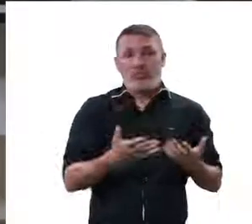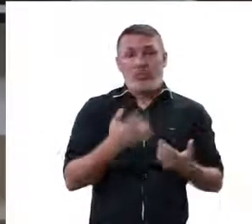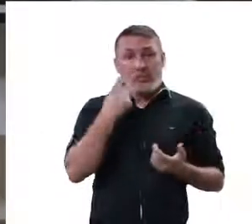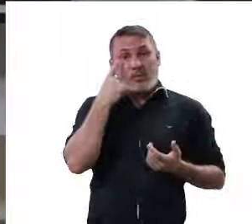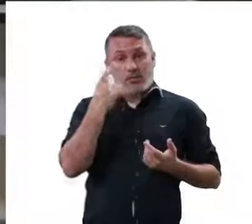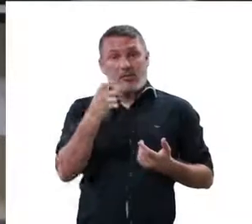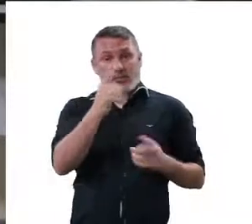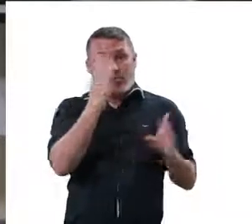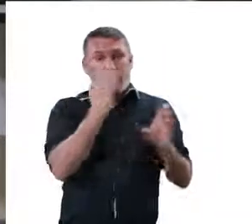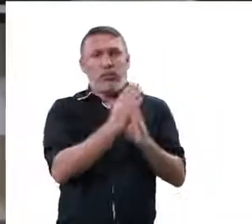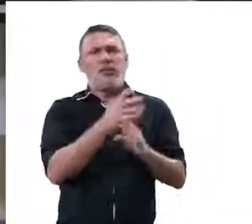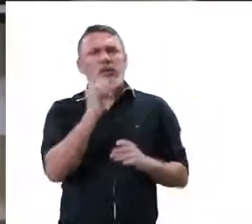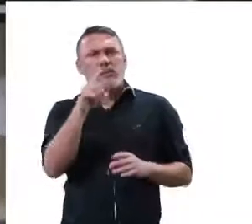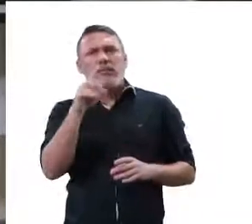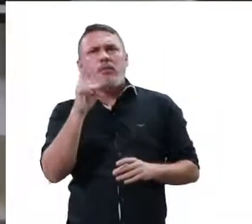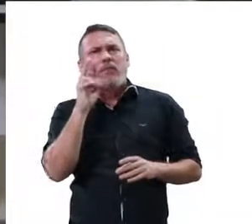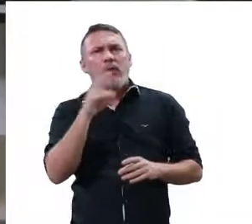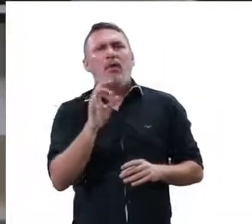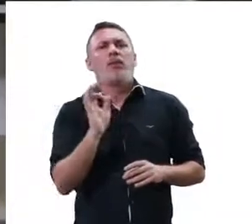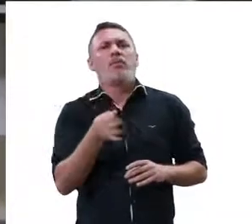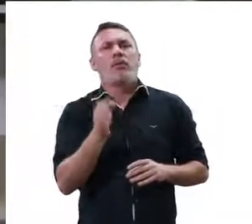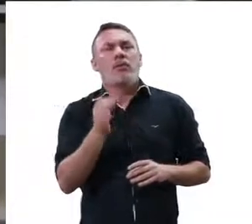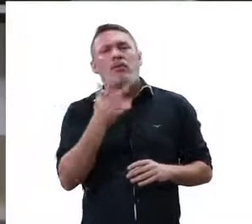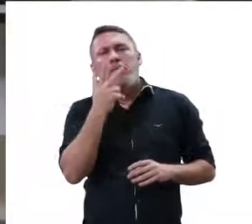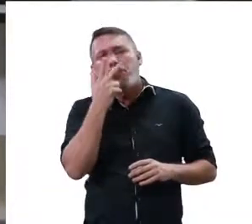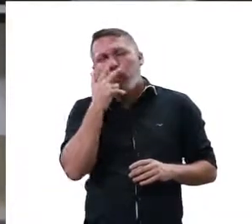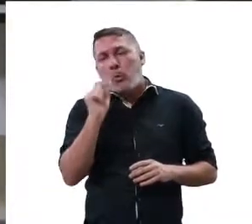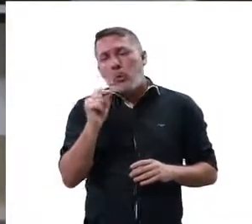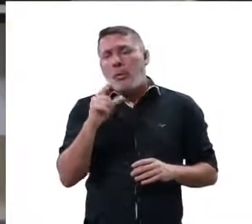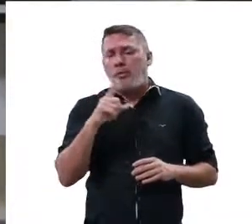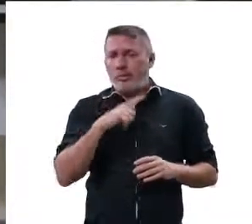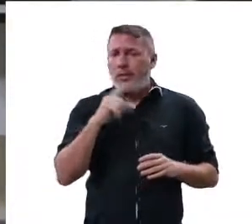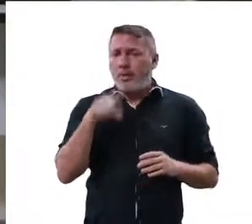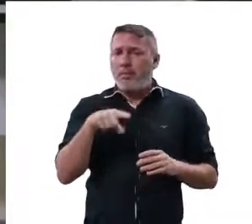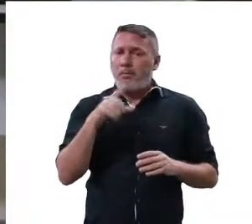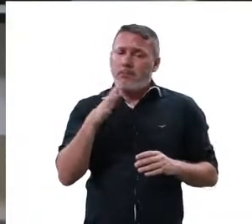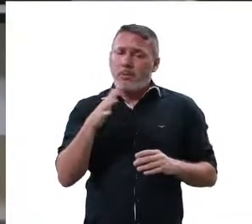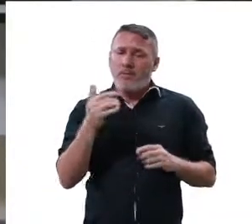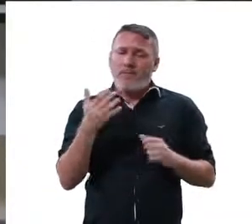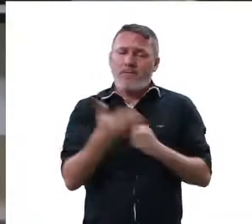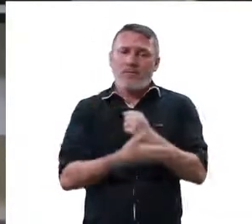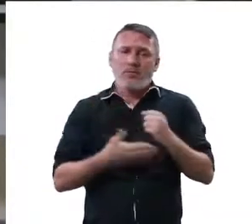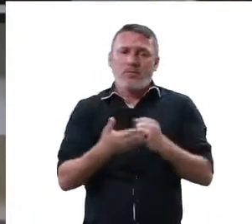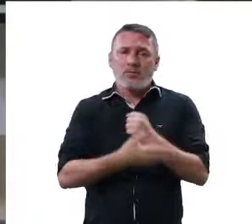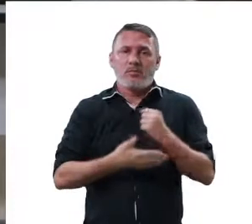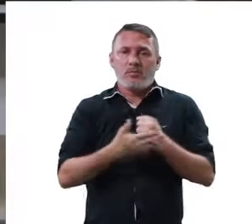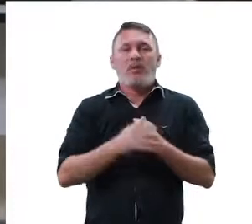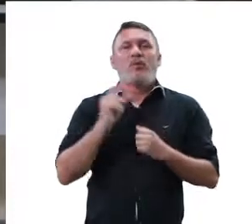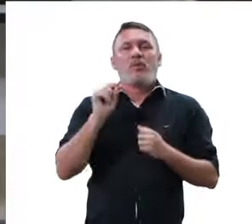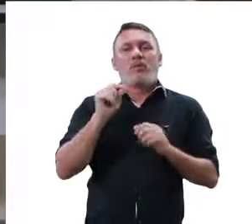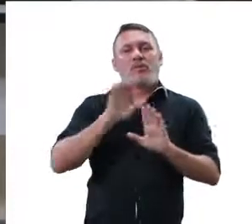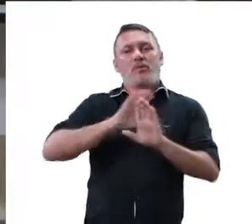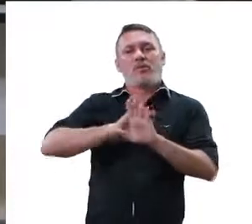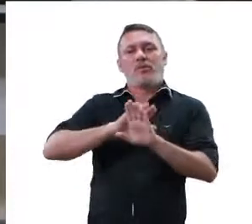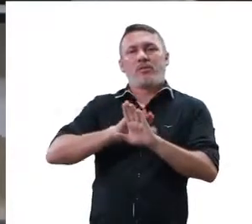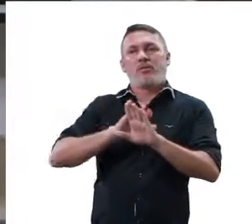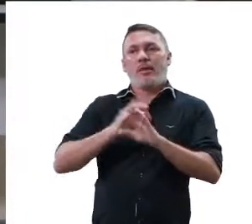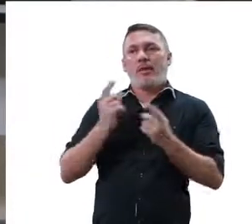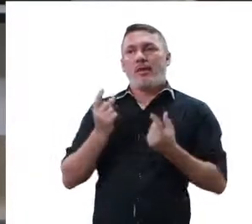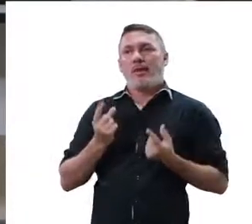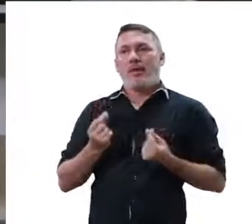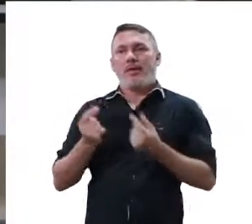vai enriquecer. É interessante que, se vocês observarem bem, isso faz parte ou fundamenta a ideologia burguesa